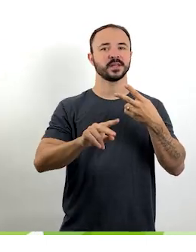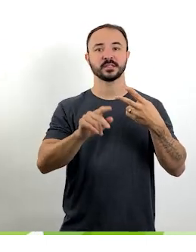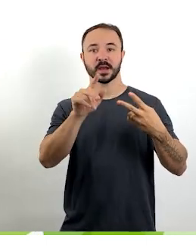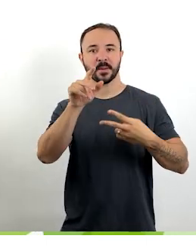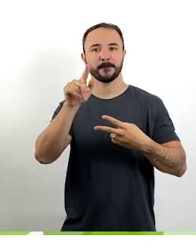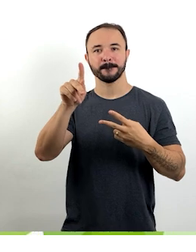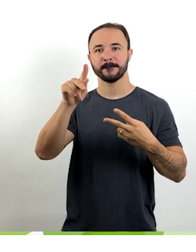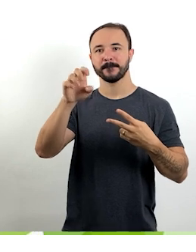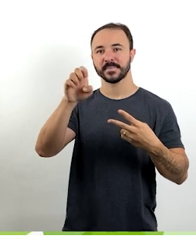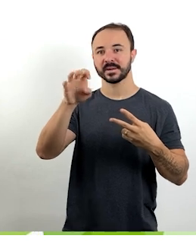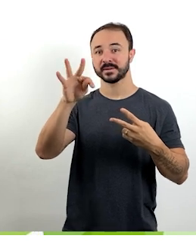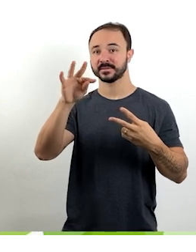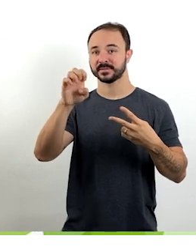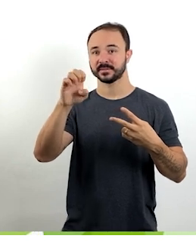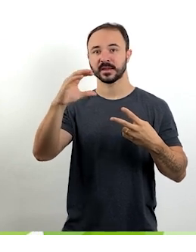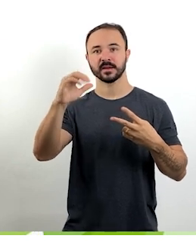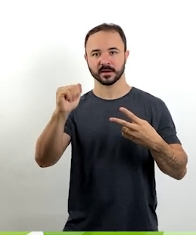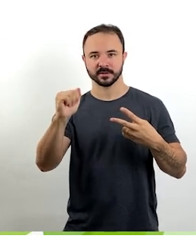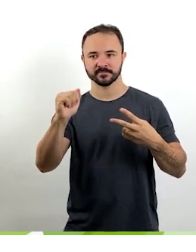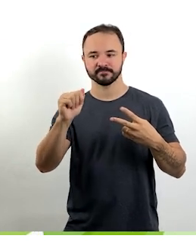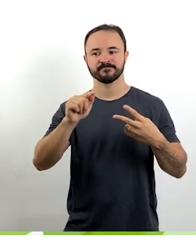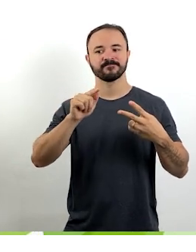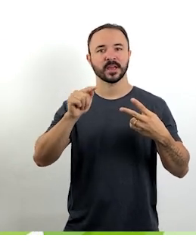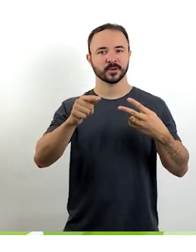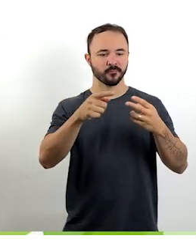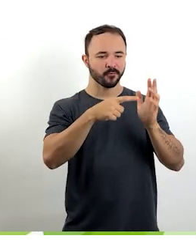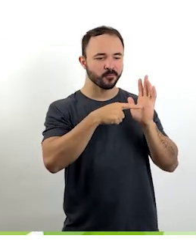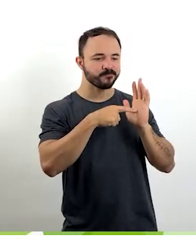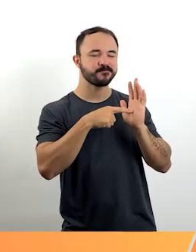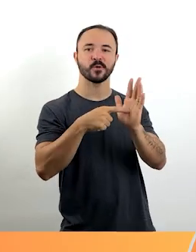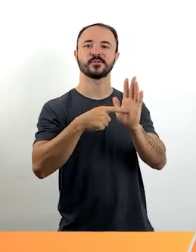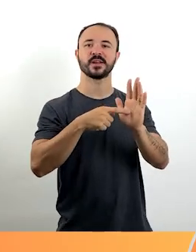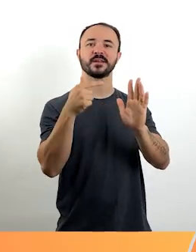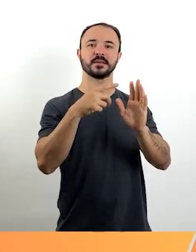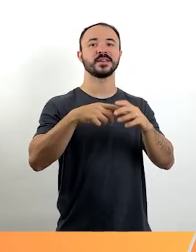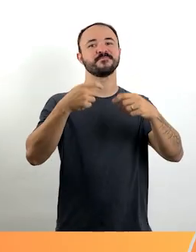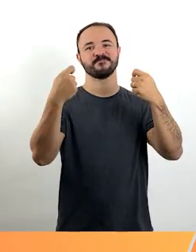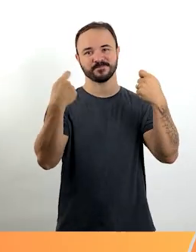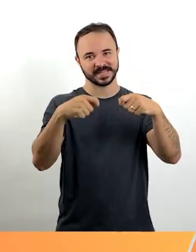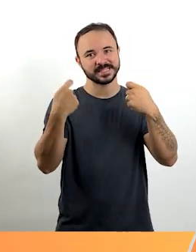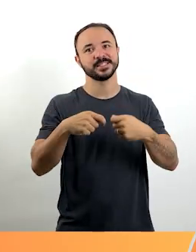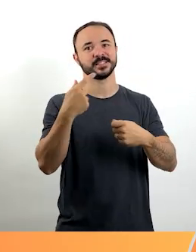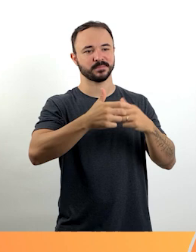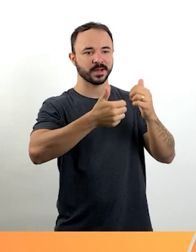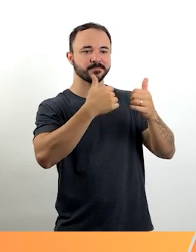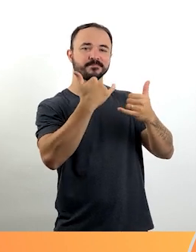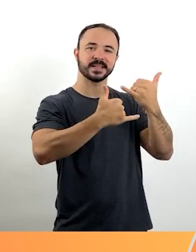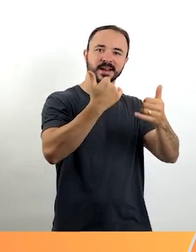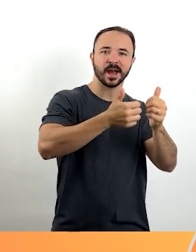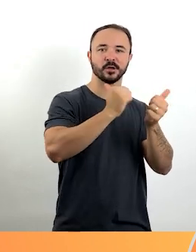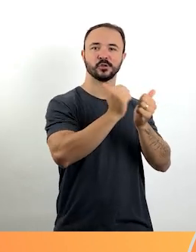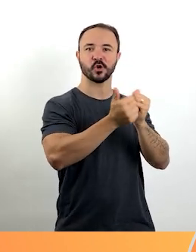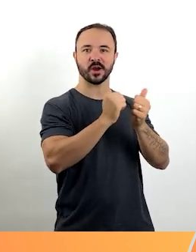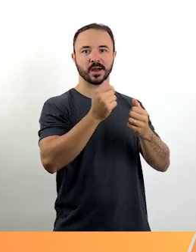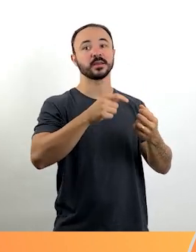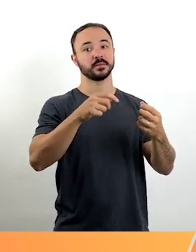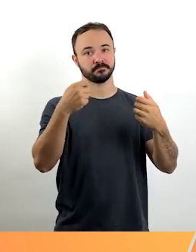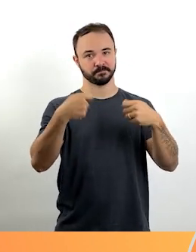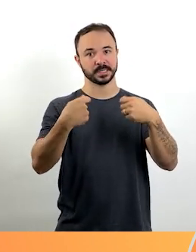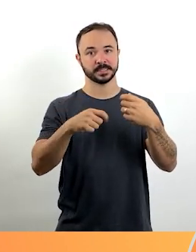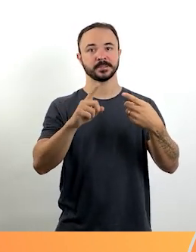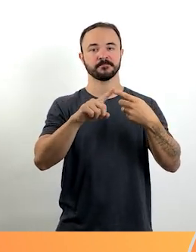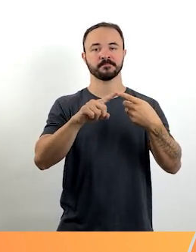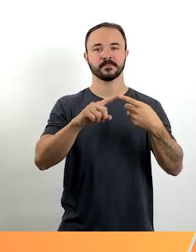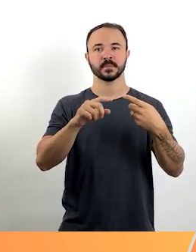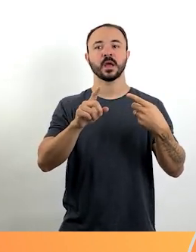primeiro implemento que eu estou apresentando para vocês necessário a essa modalidade. Eu tenho a